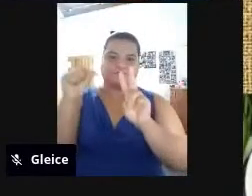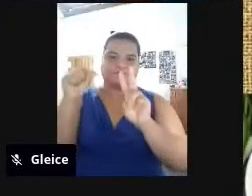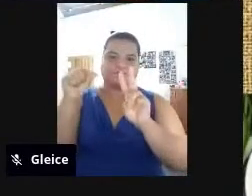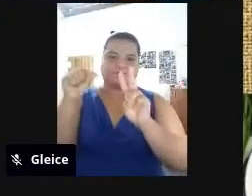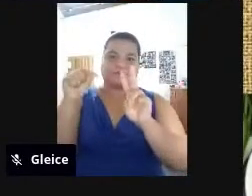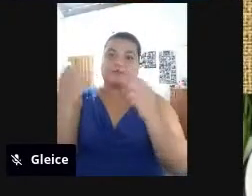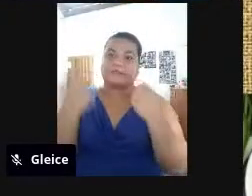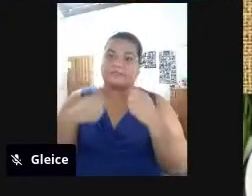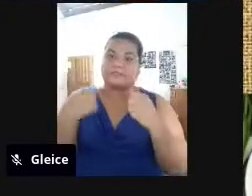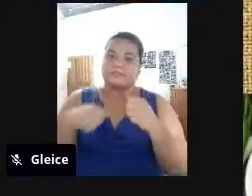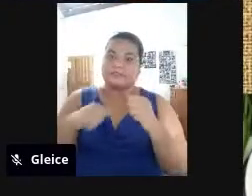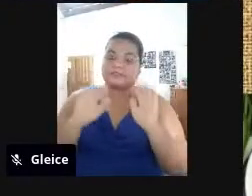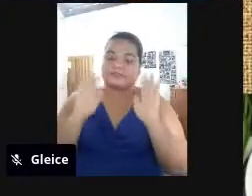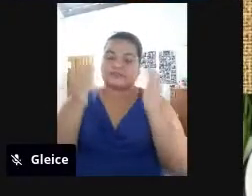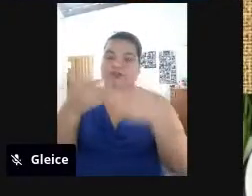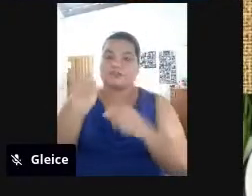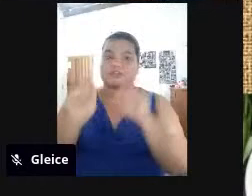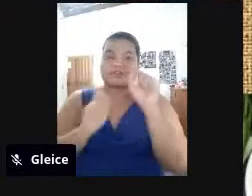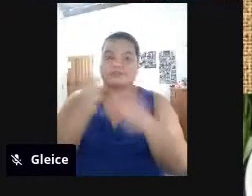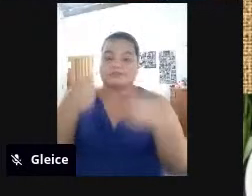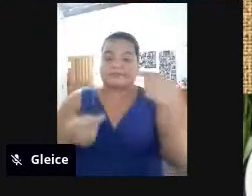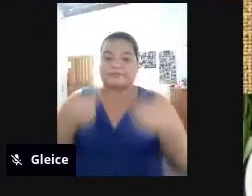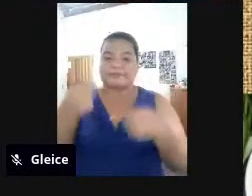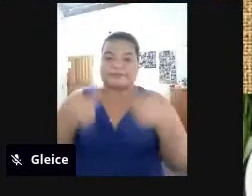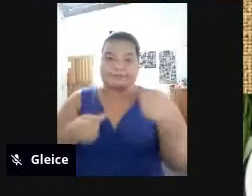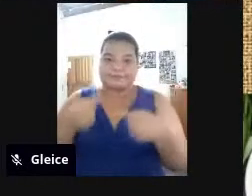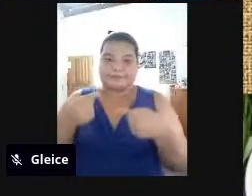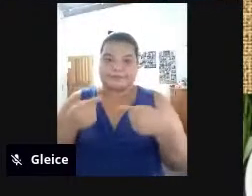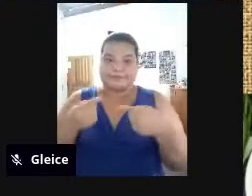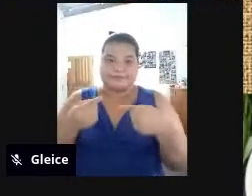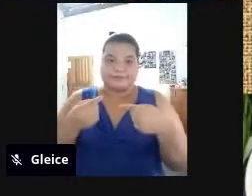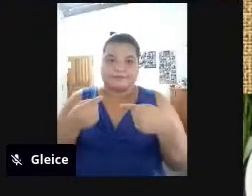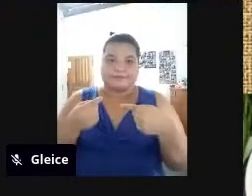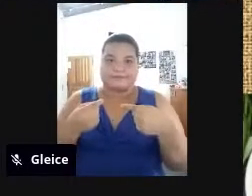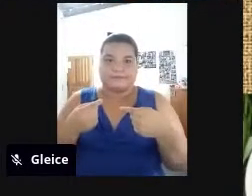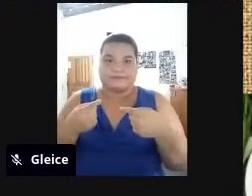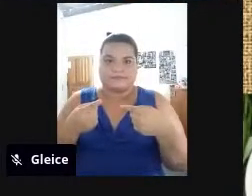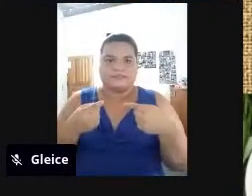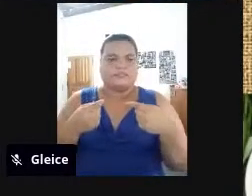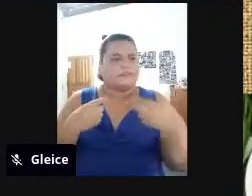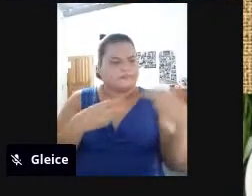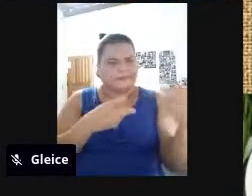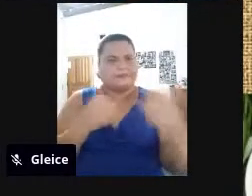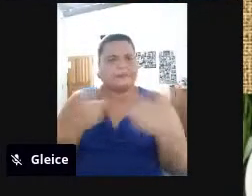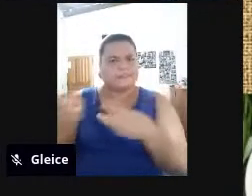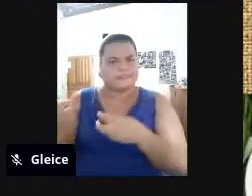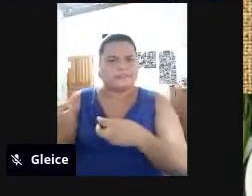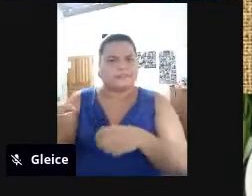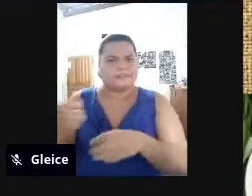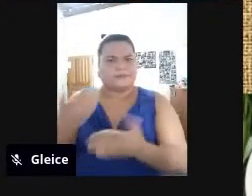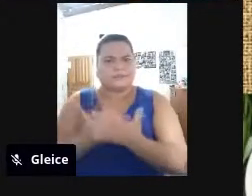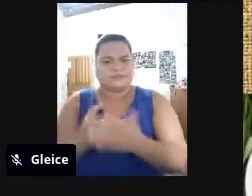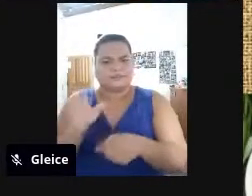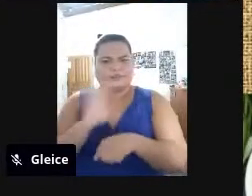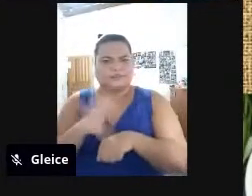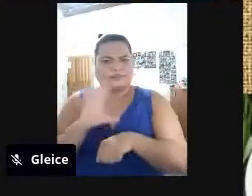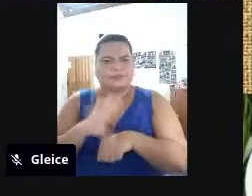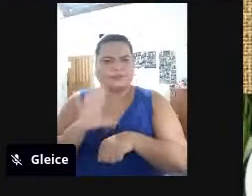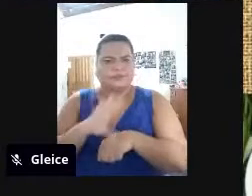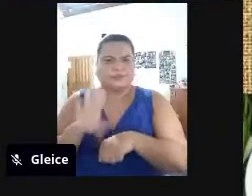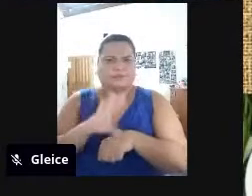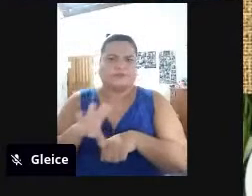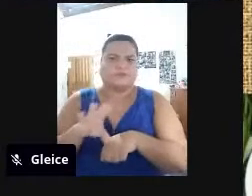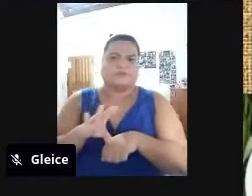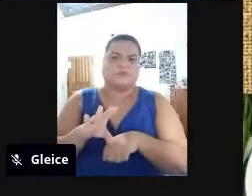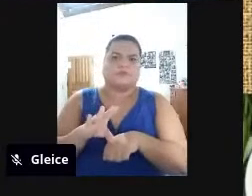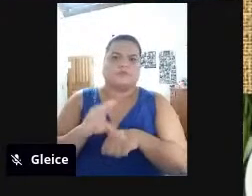ser discutidos. Então, vocês devem ter visto ao longo da graduação que a digestibilidade de uma proteína de